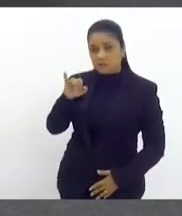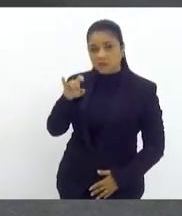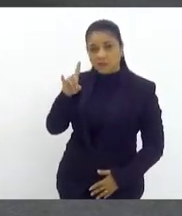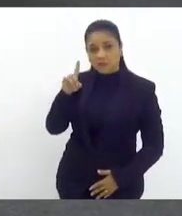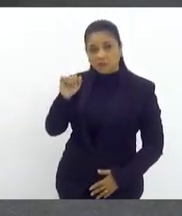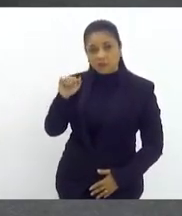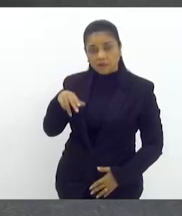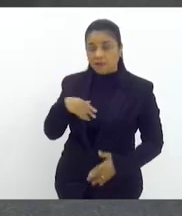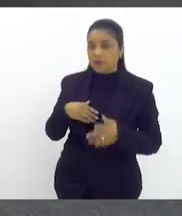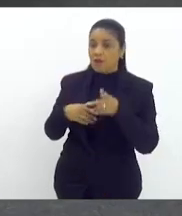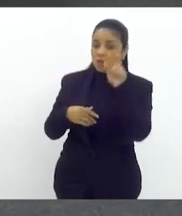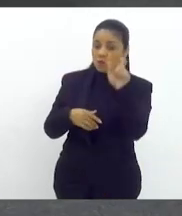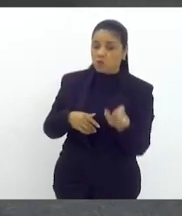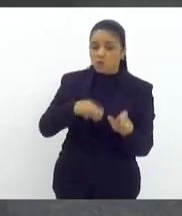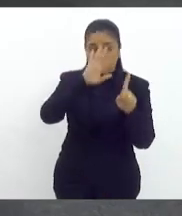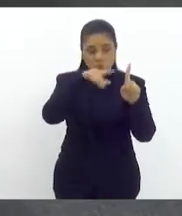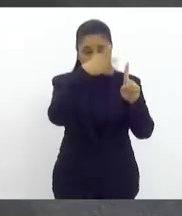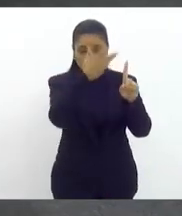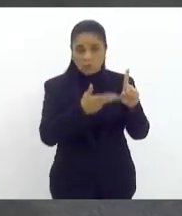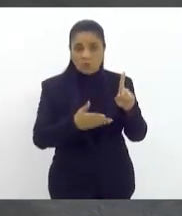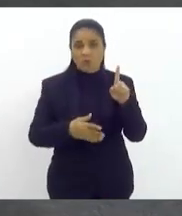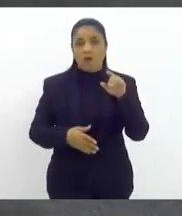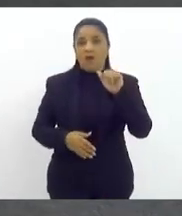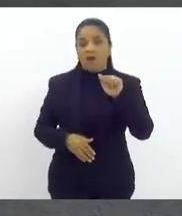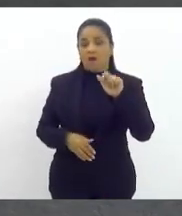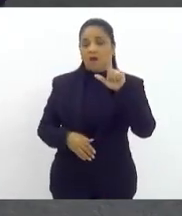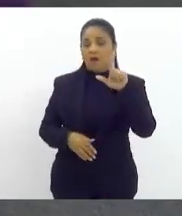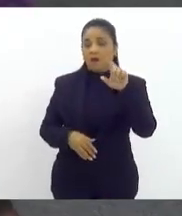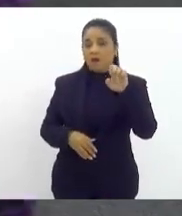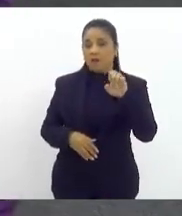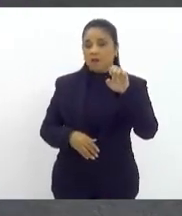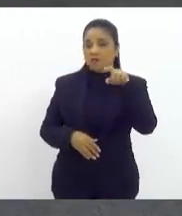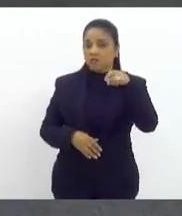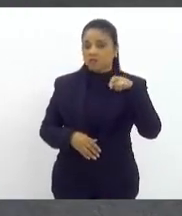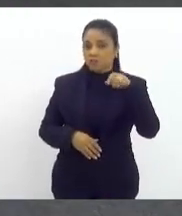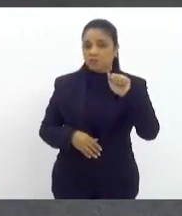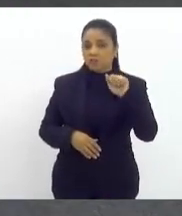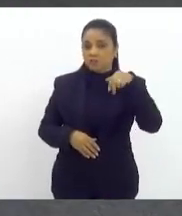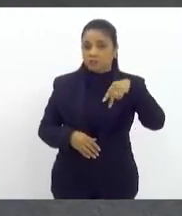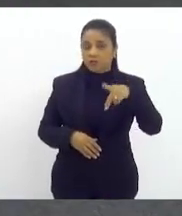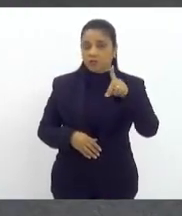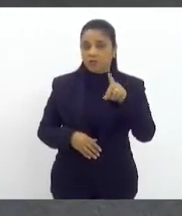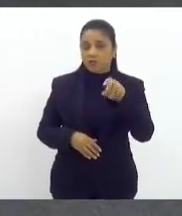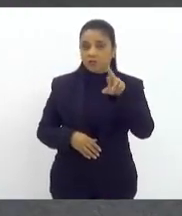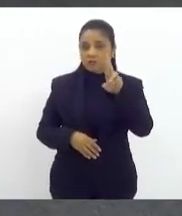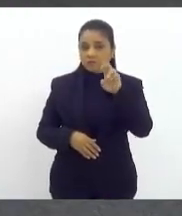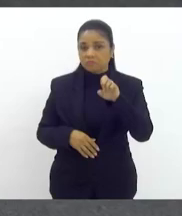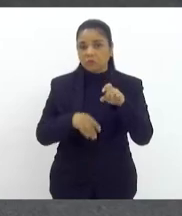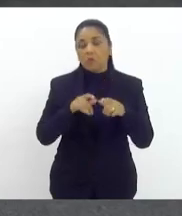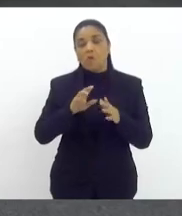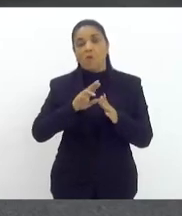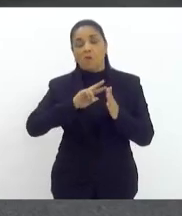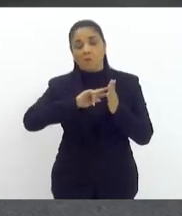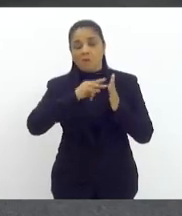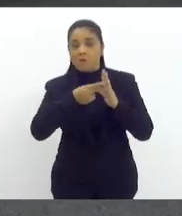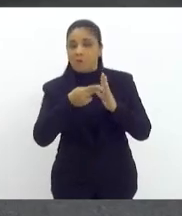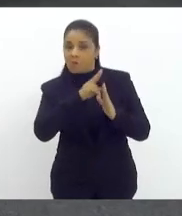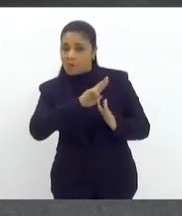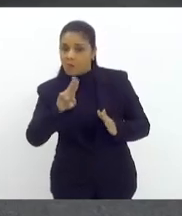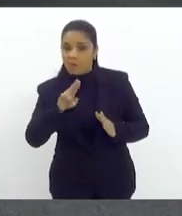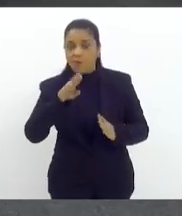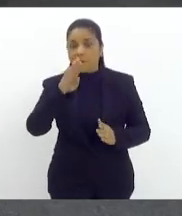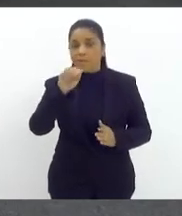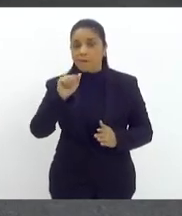que é o mais conhecido e reconhecido como o Babu, um expoente do cinema e da TV brasileira e diversos outros